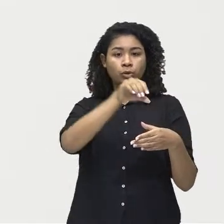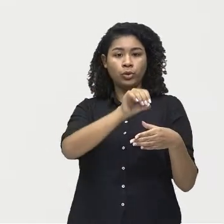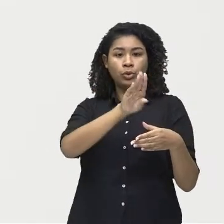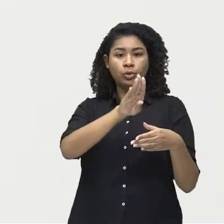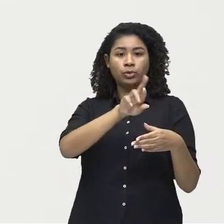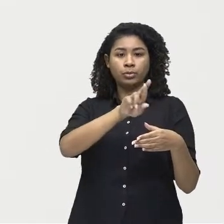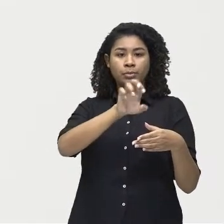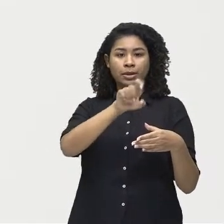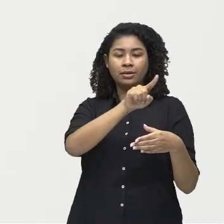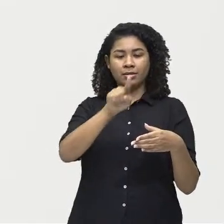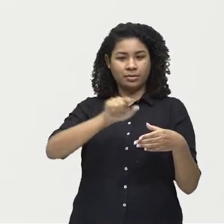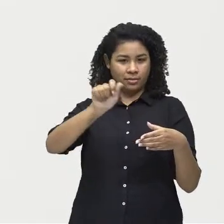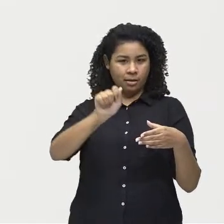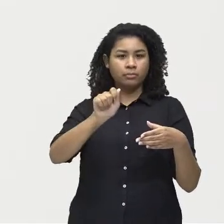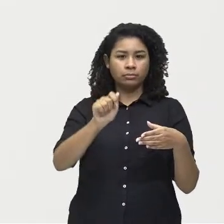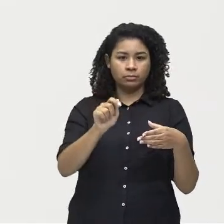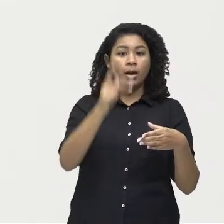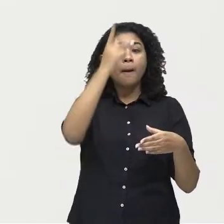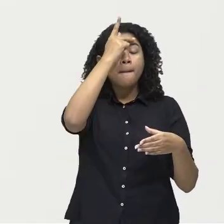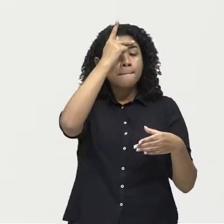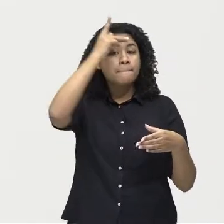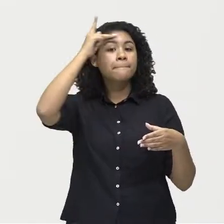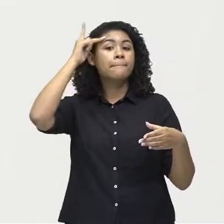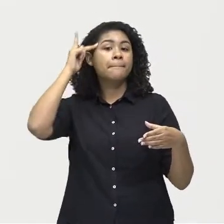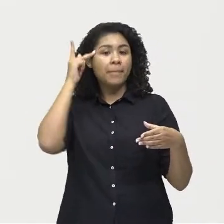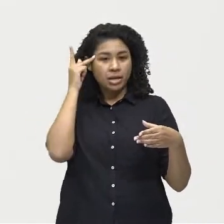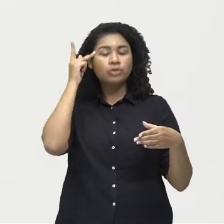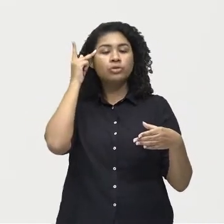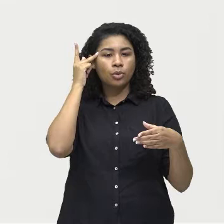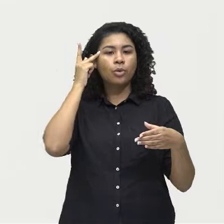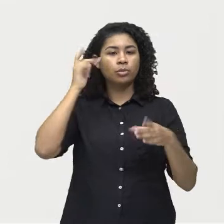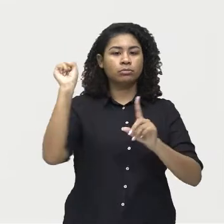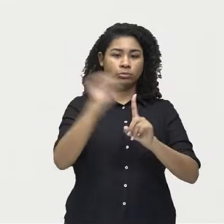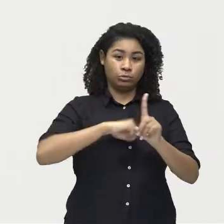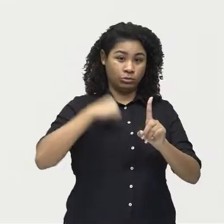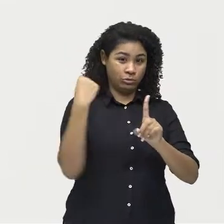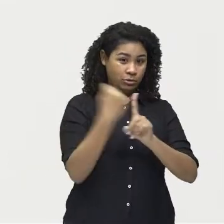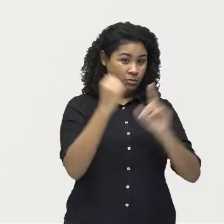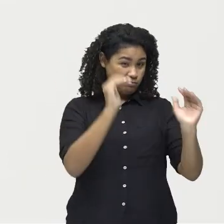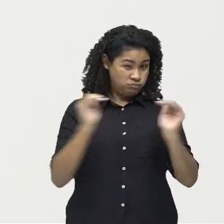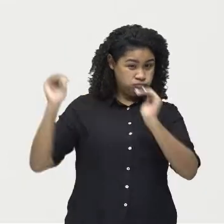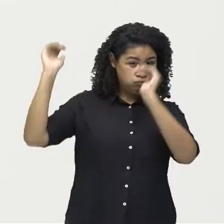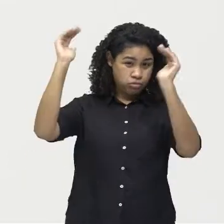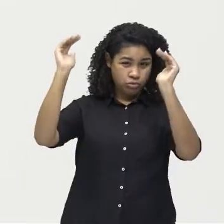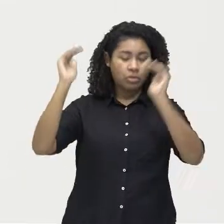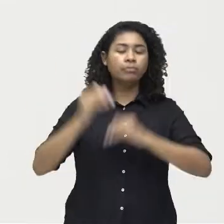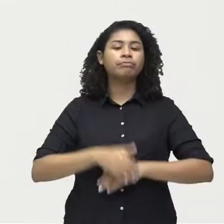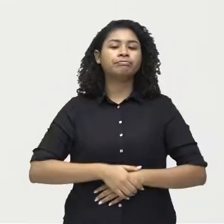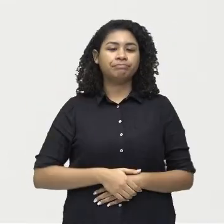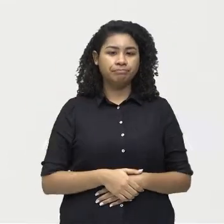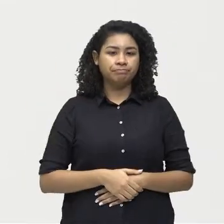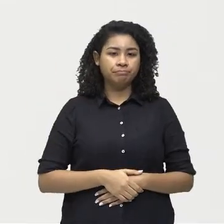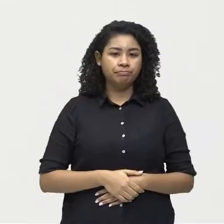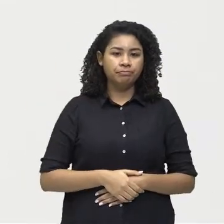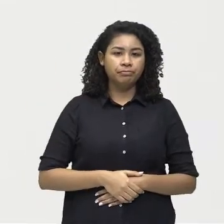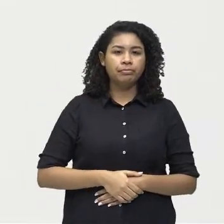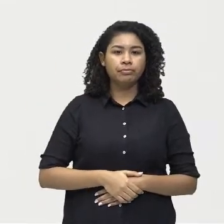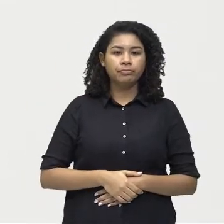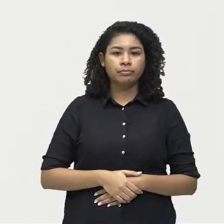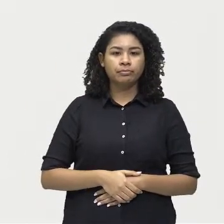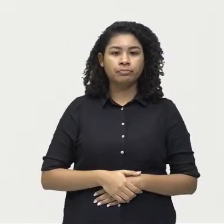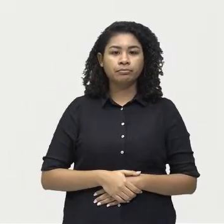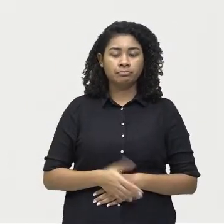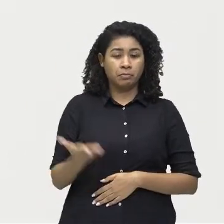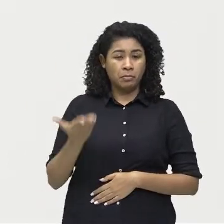nobreza. Quem era a nobreza, professor? Eram os antigos senhores feudais que nesse momento aqui não